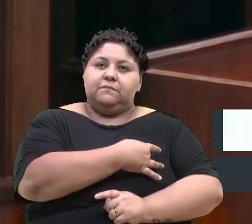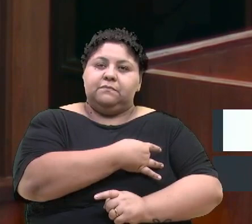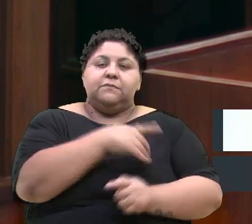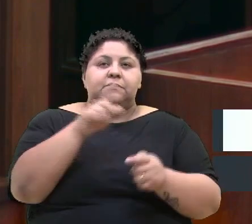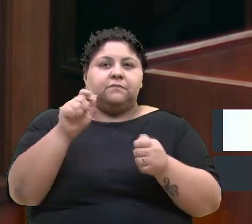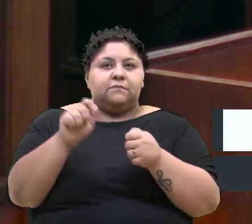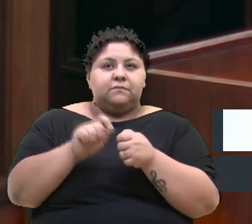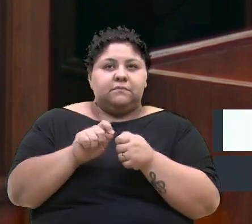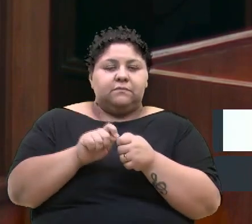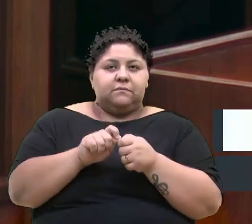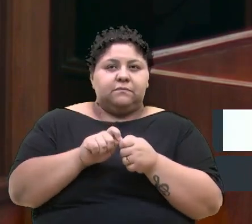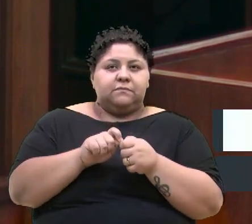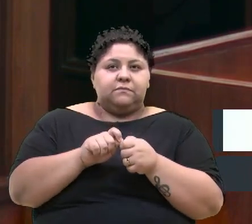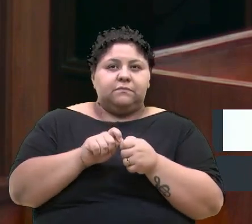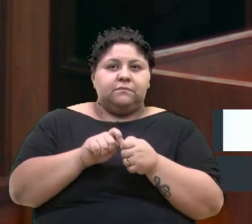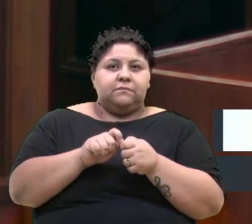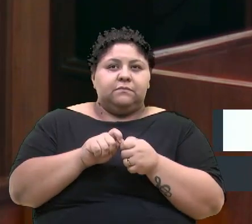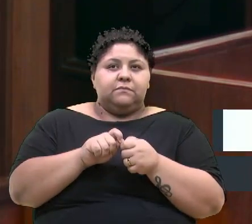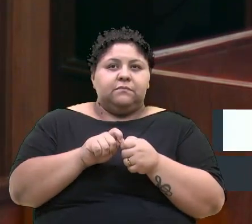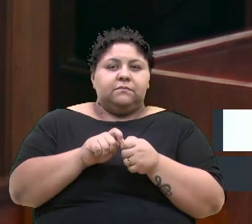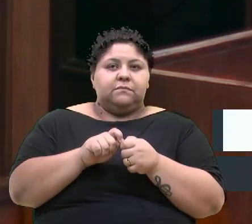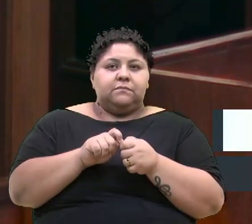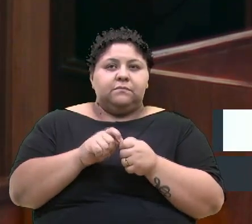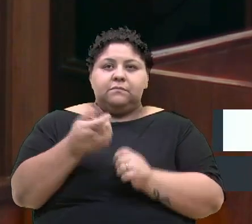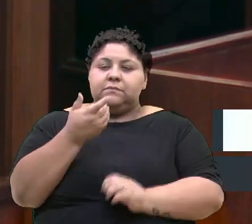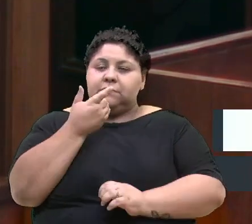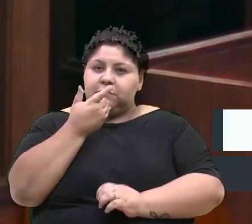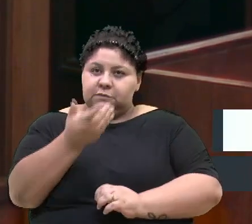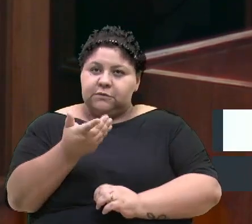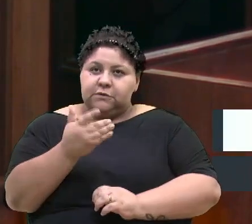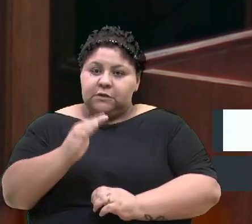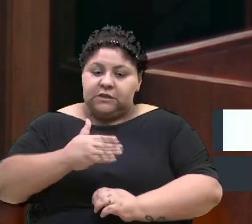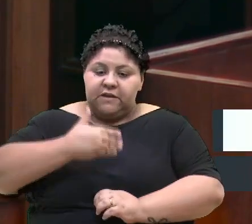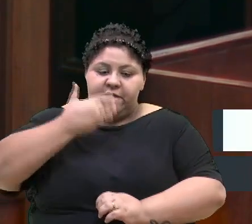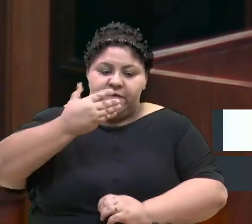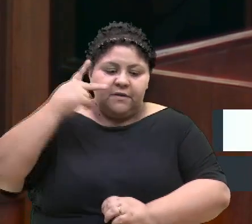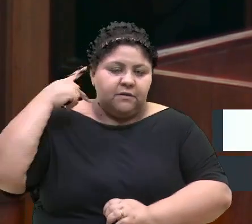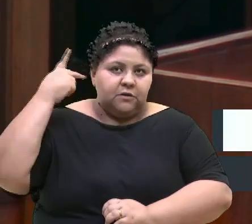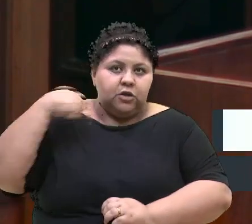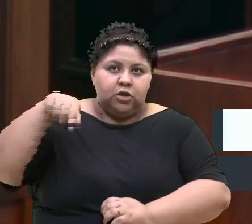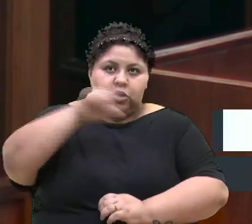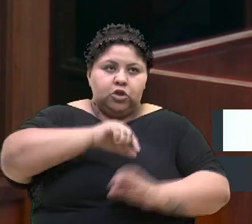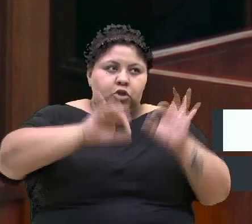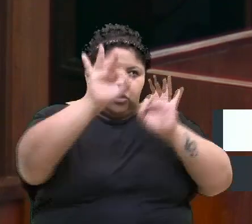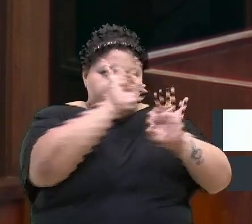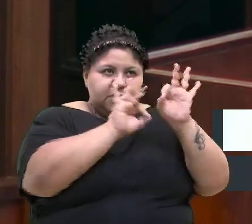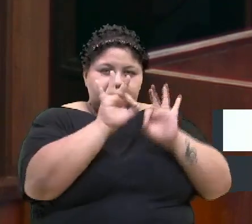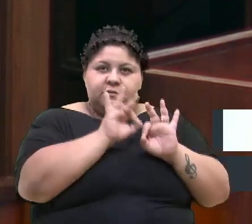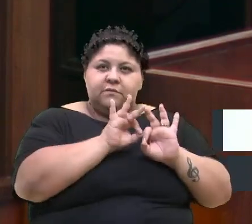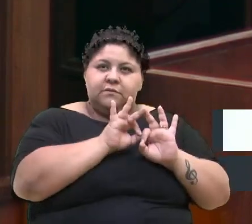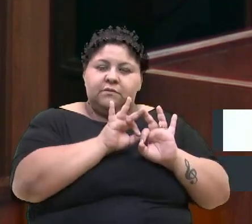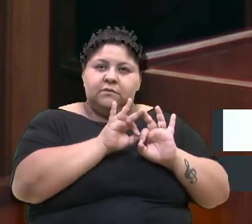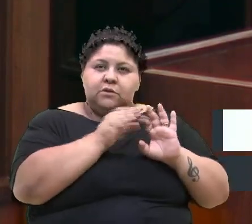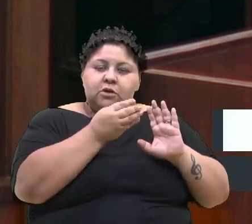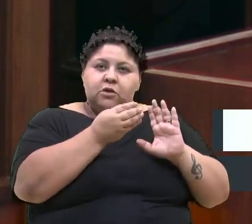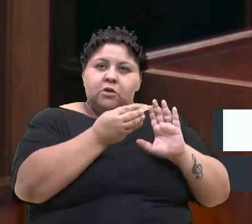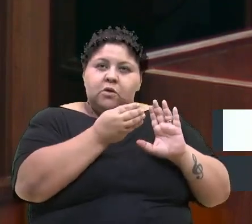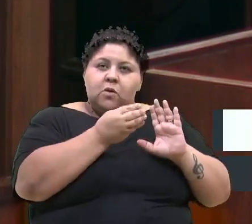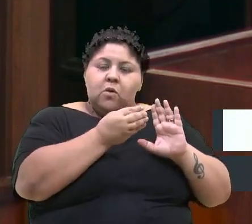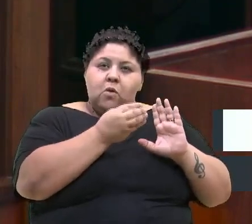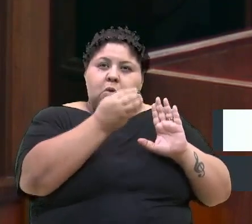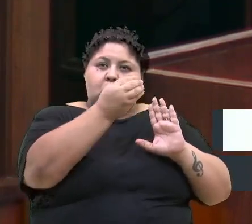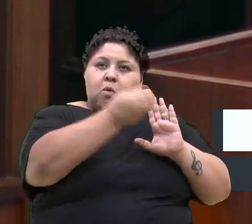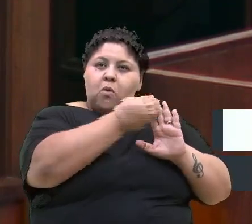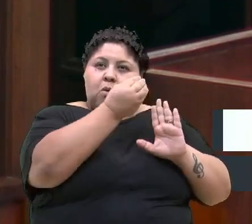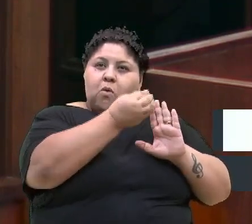fiz, a pedido aqui da Frente Parlamentar, nós elaboremos aqui um ofício.